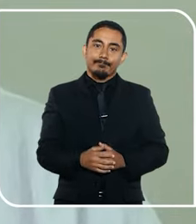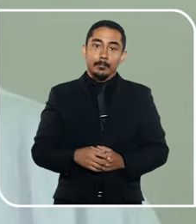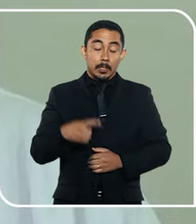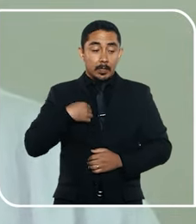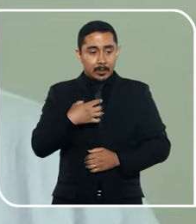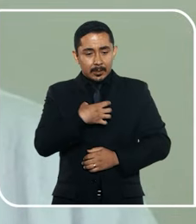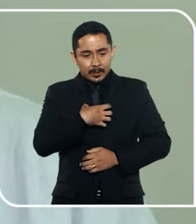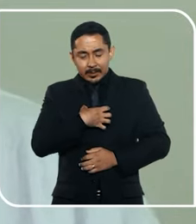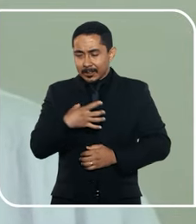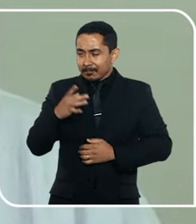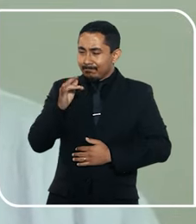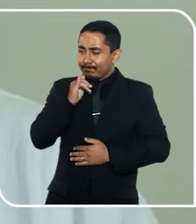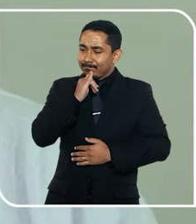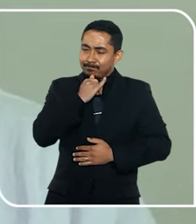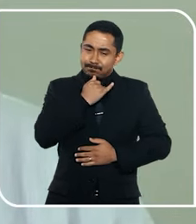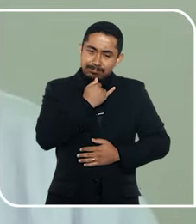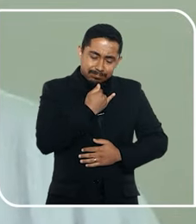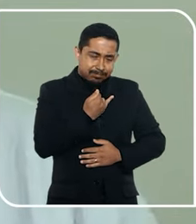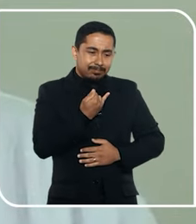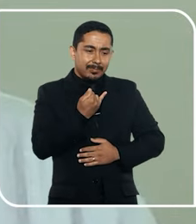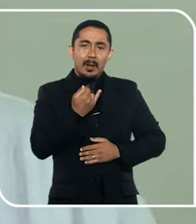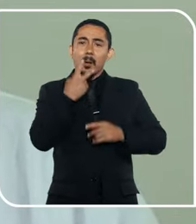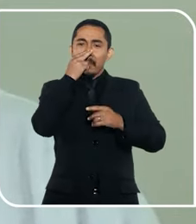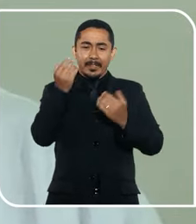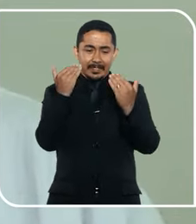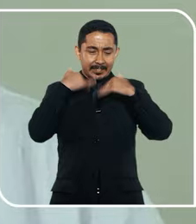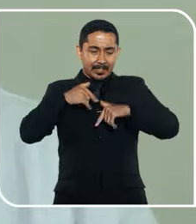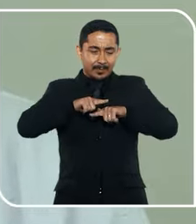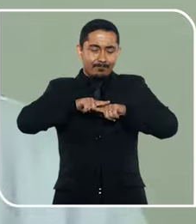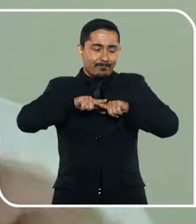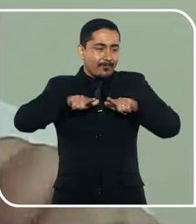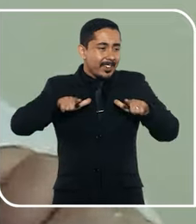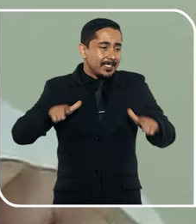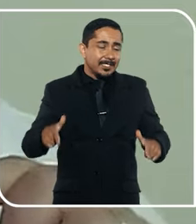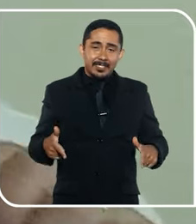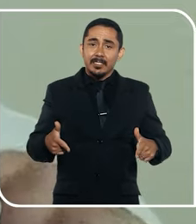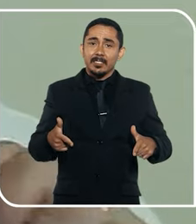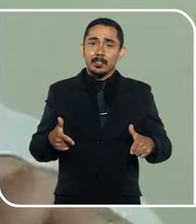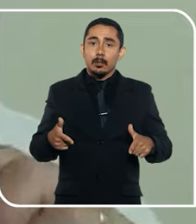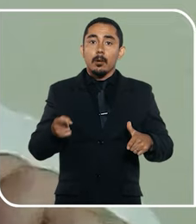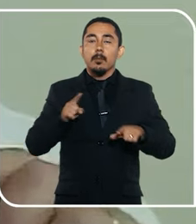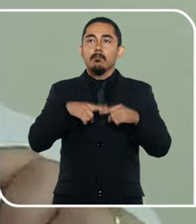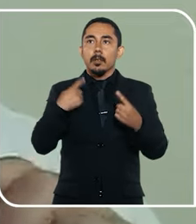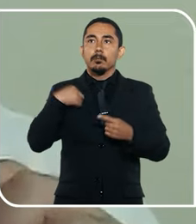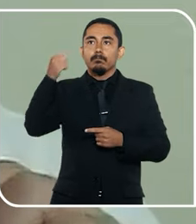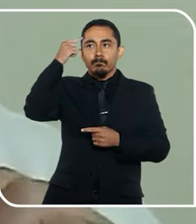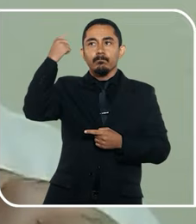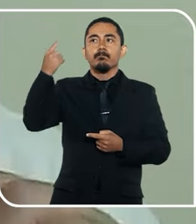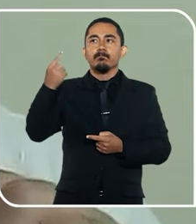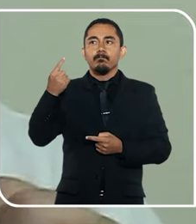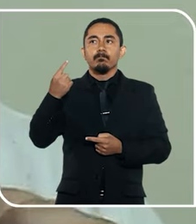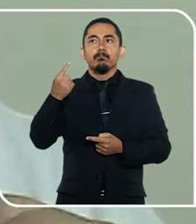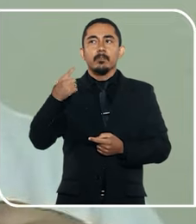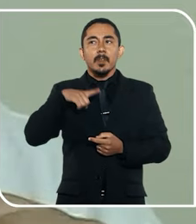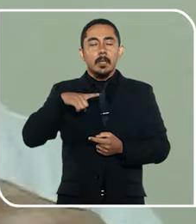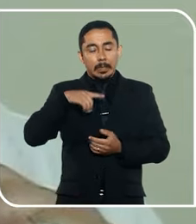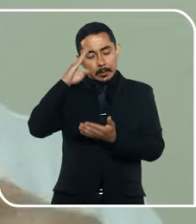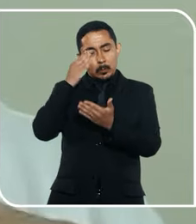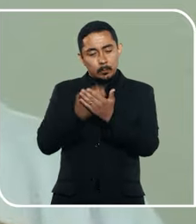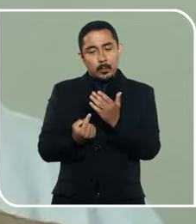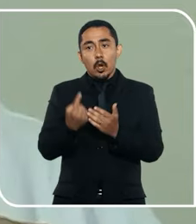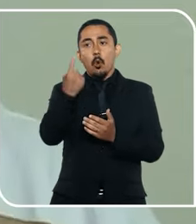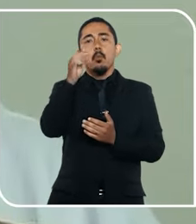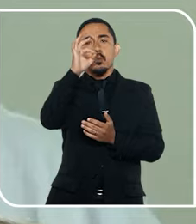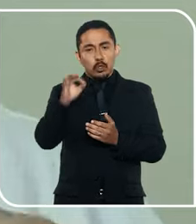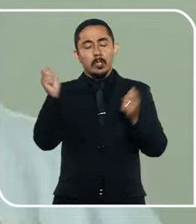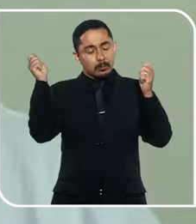aquele sentimento, né, de tristeza, de vazio, mas ainda tinha aquele 1% de esperança. Então, enquanto